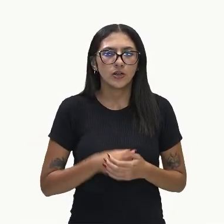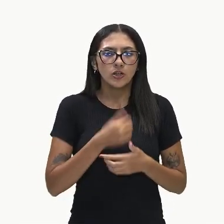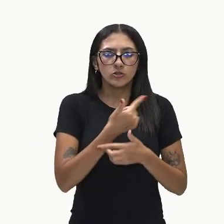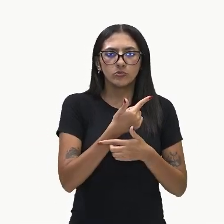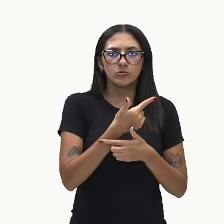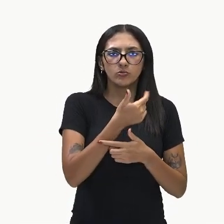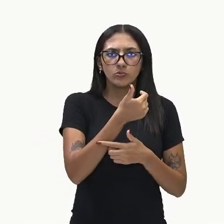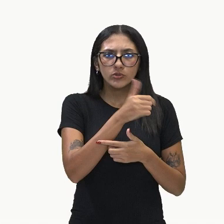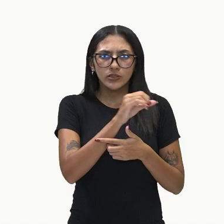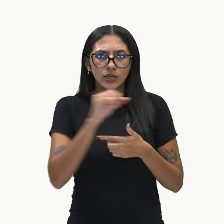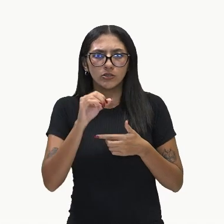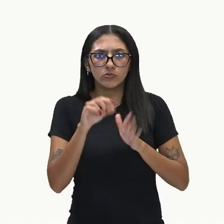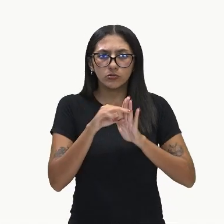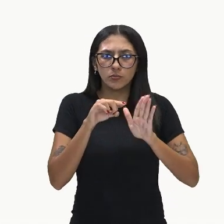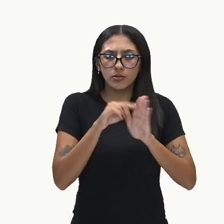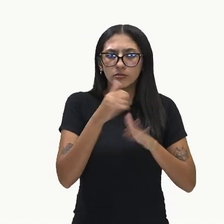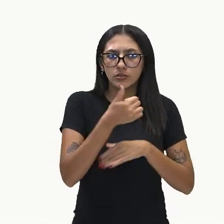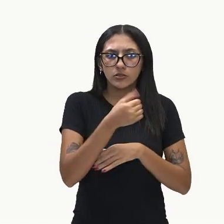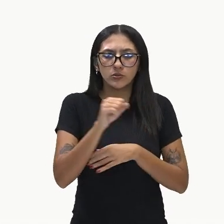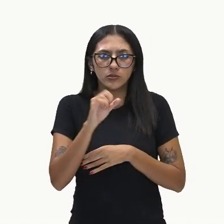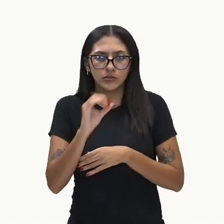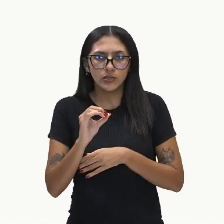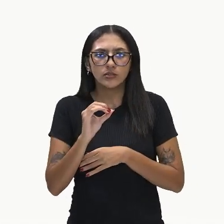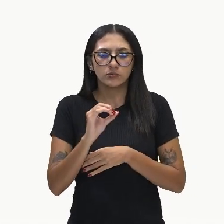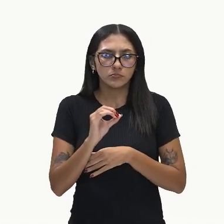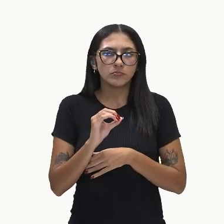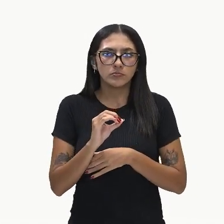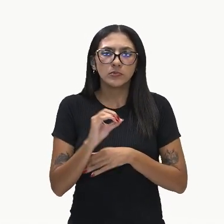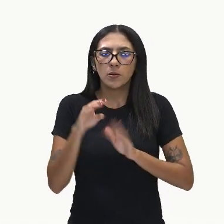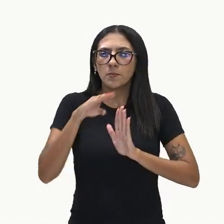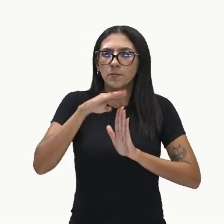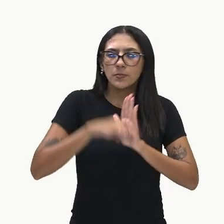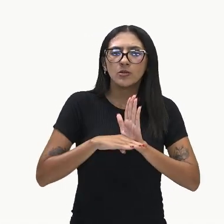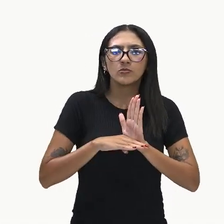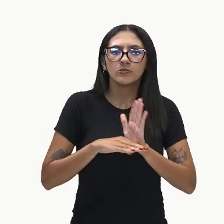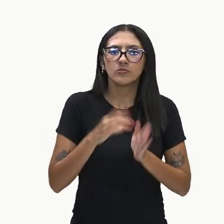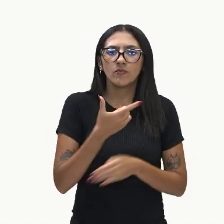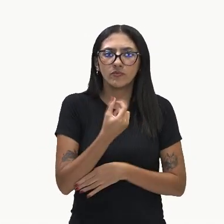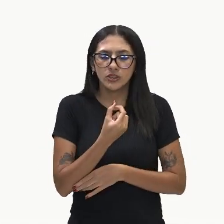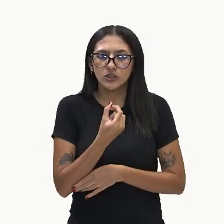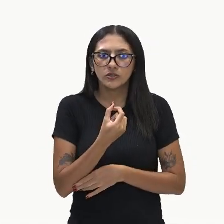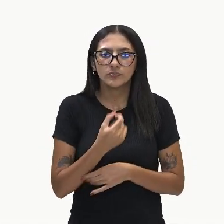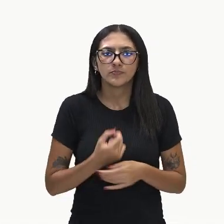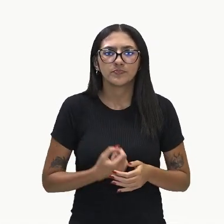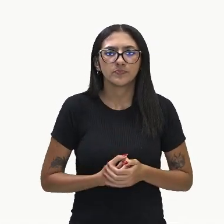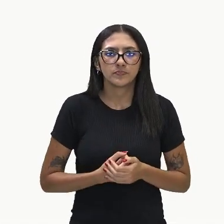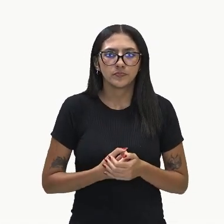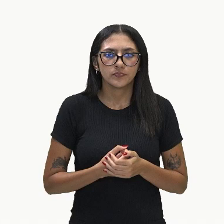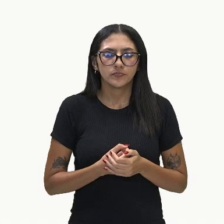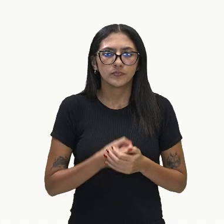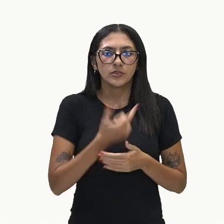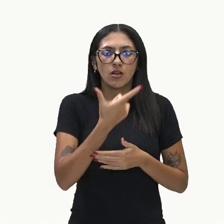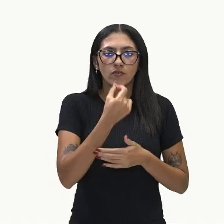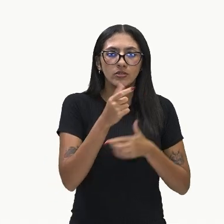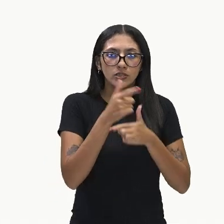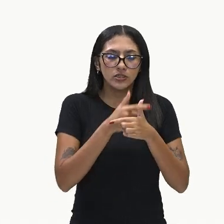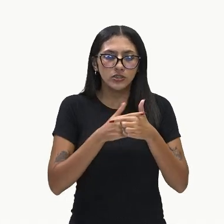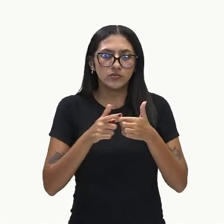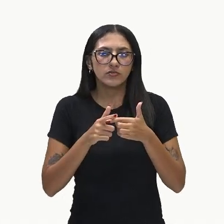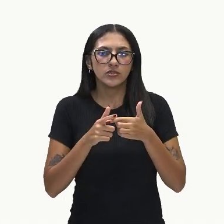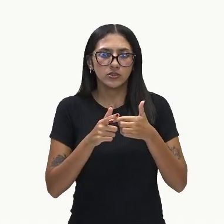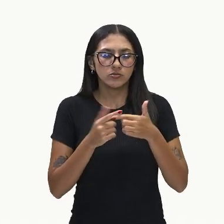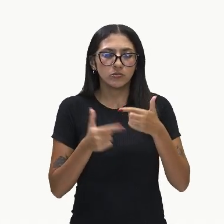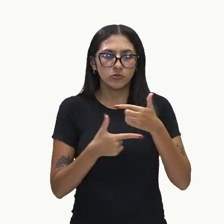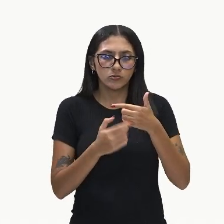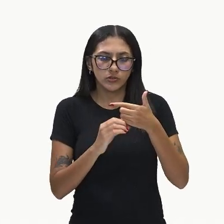180. Então, caiu R$20. 20 dividido por 200, que era o valor original, e ele te multiplica por